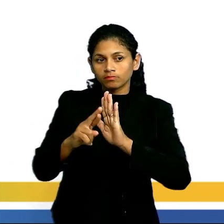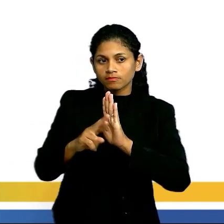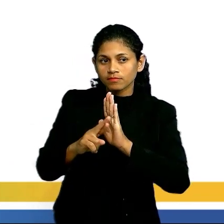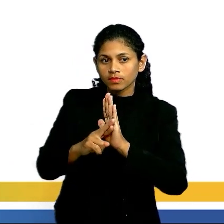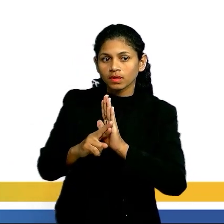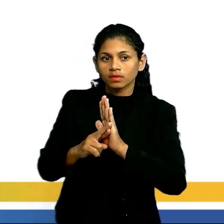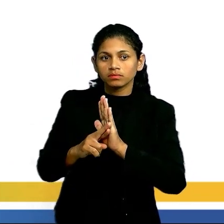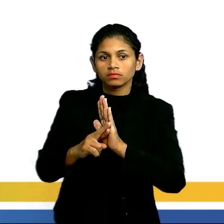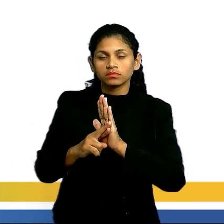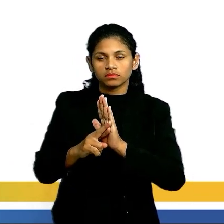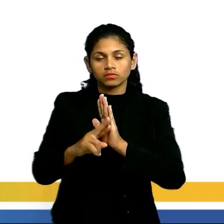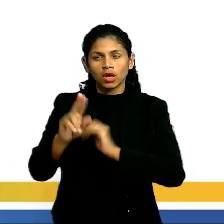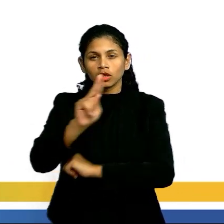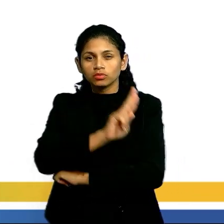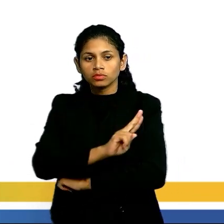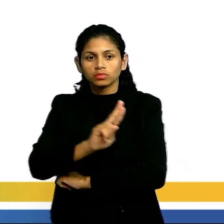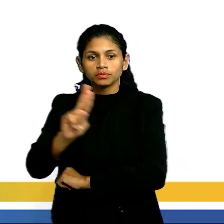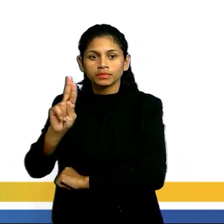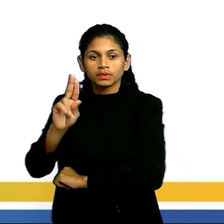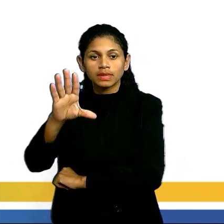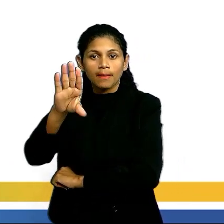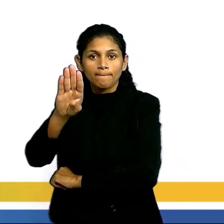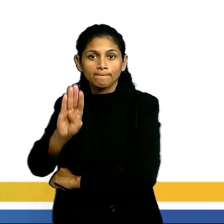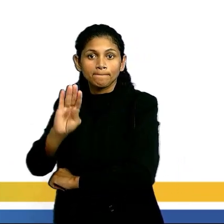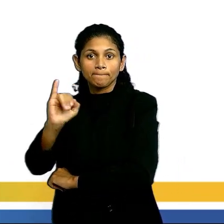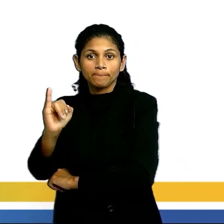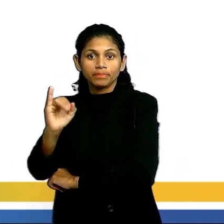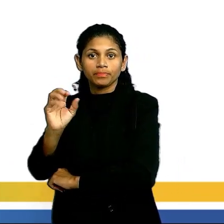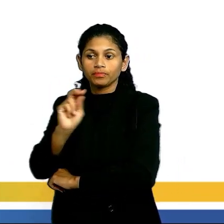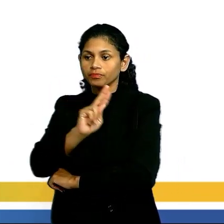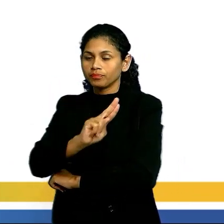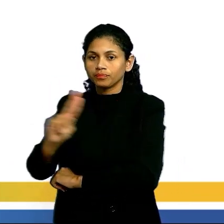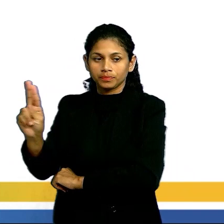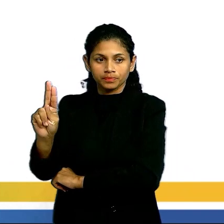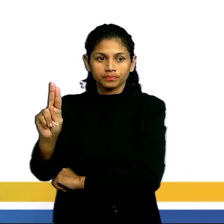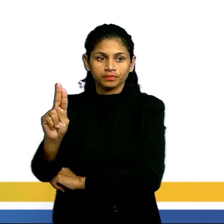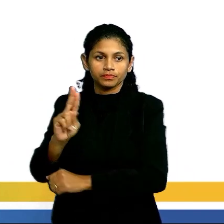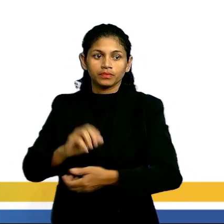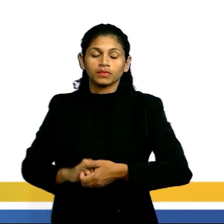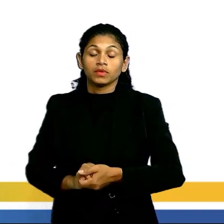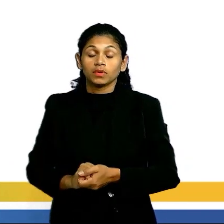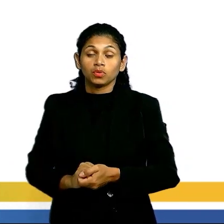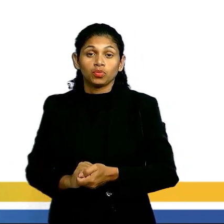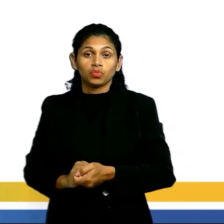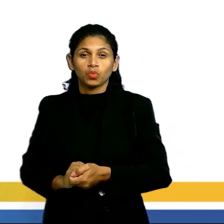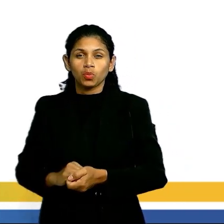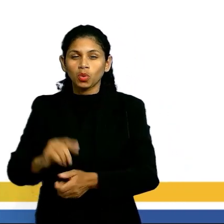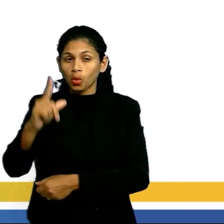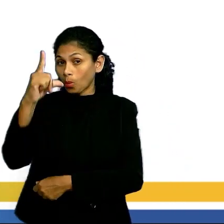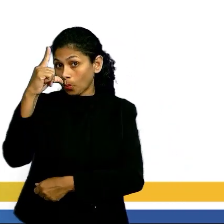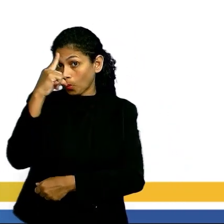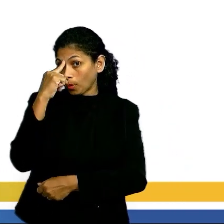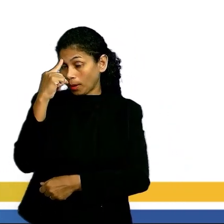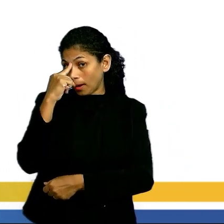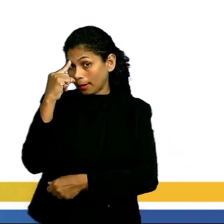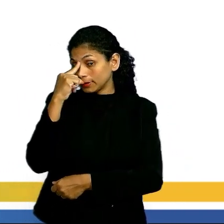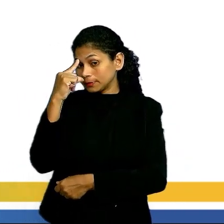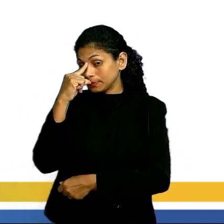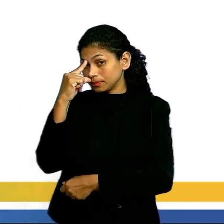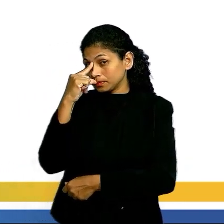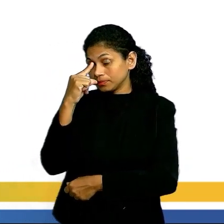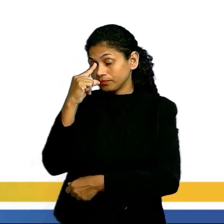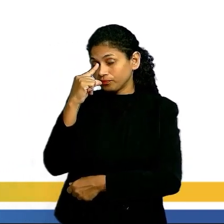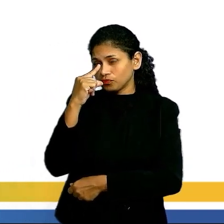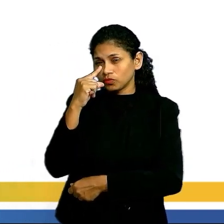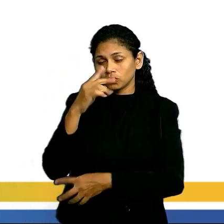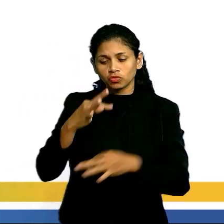uma nomenclatura binominal, perdão. Ele escolheu o idioma latim, ou seja, todo o nome científico